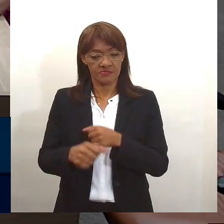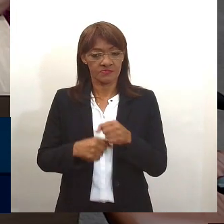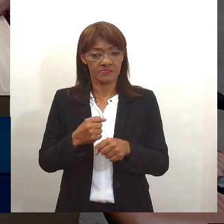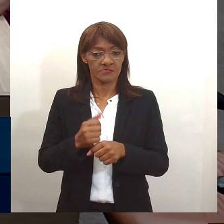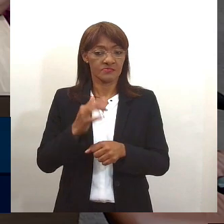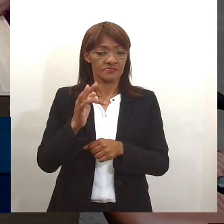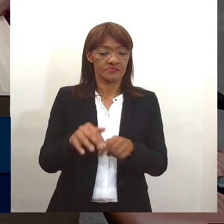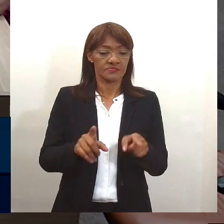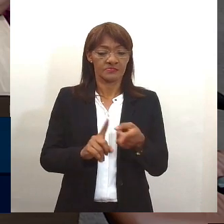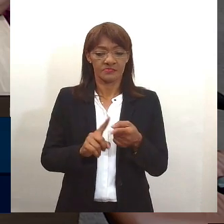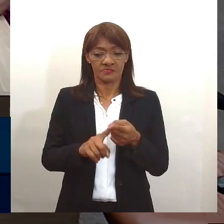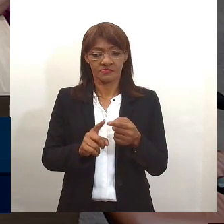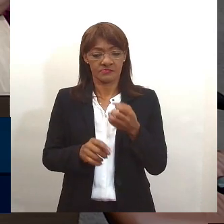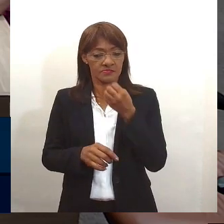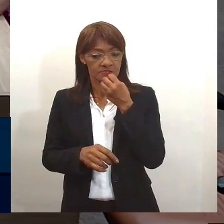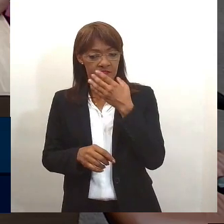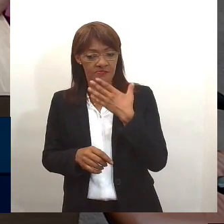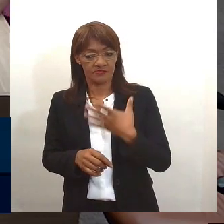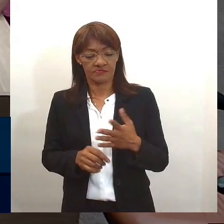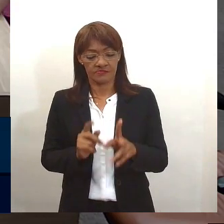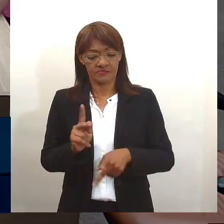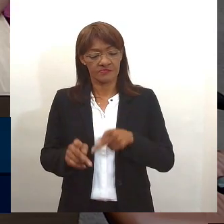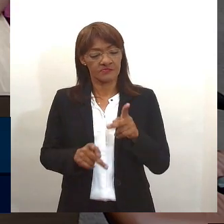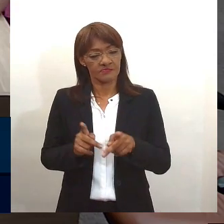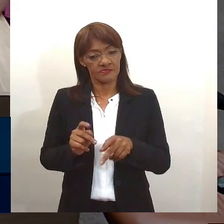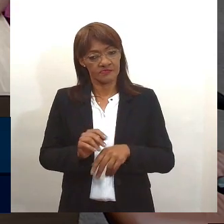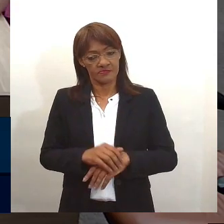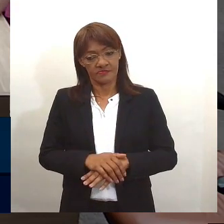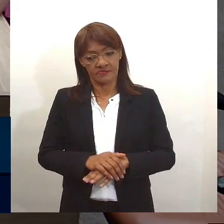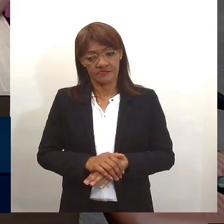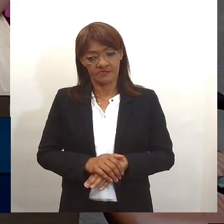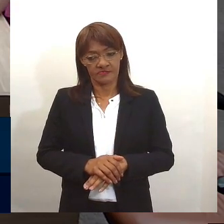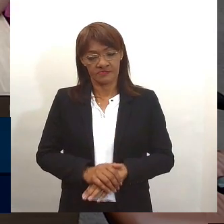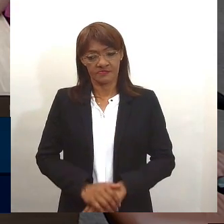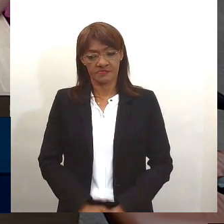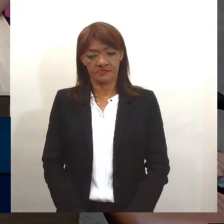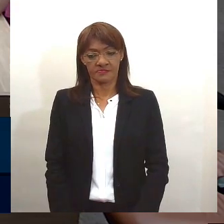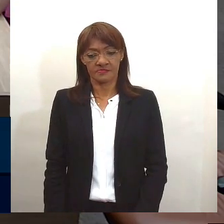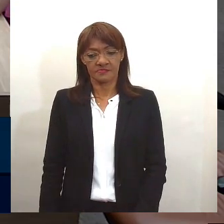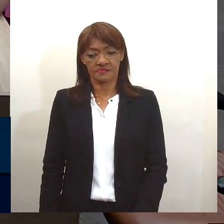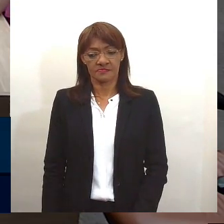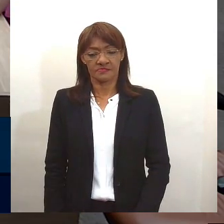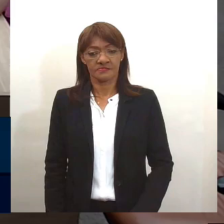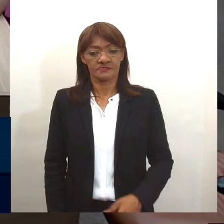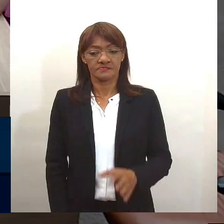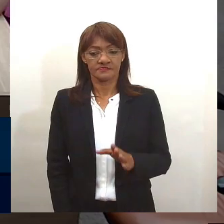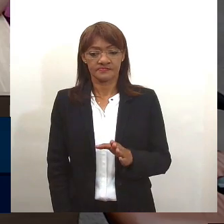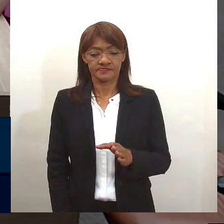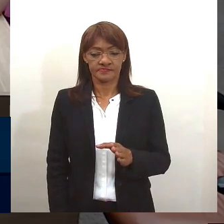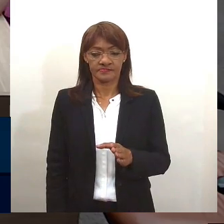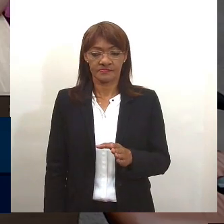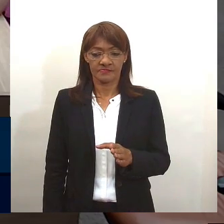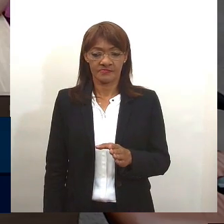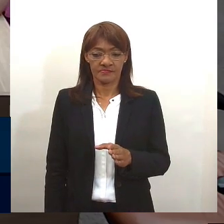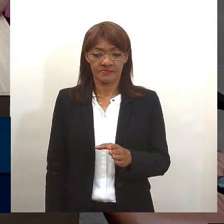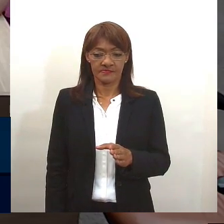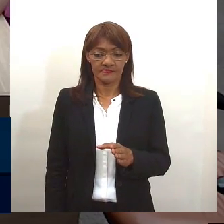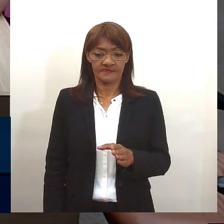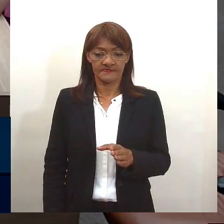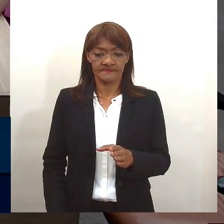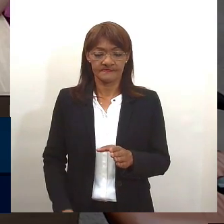população. Bom, deixa eu ver aqui. Índice de sonegação. Vou falar primeiro de renúncia fiscal, que é mais tranquilo. Na